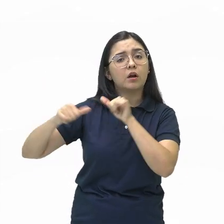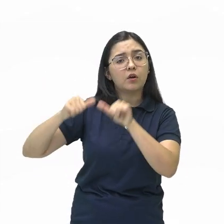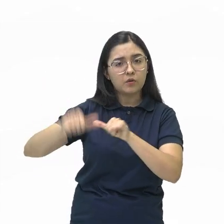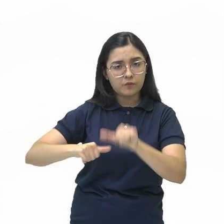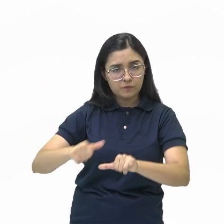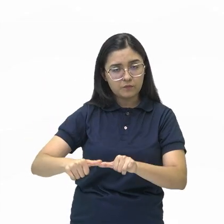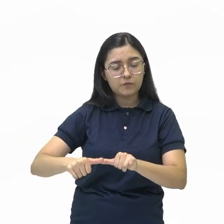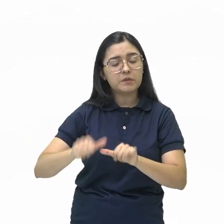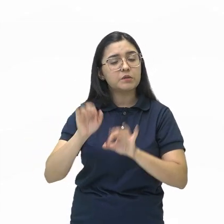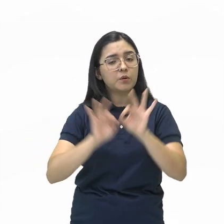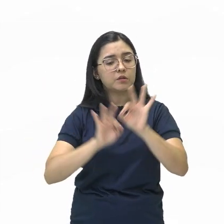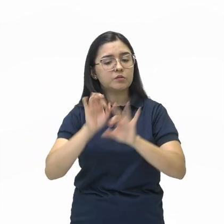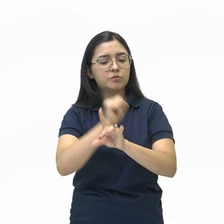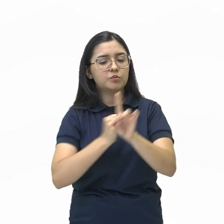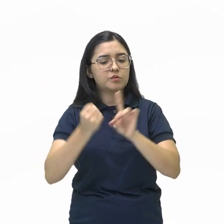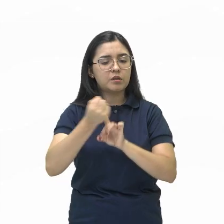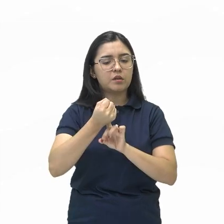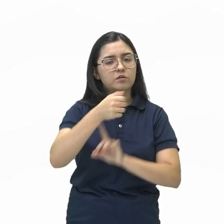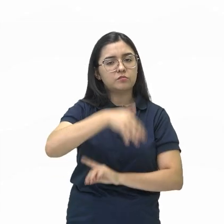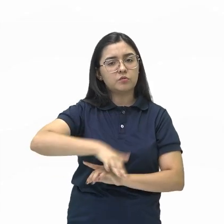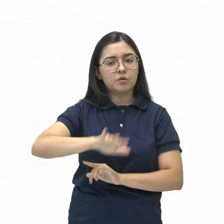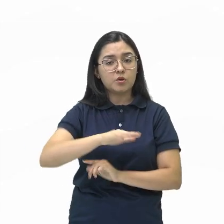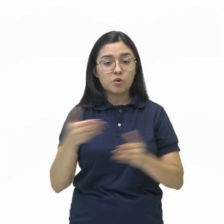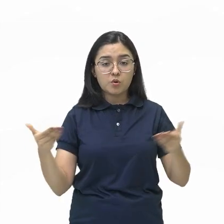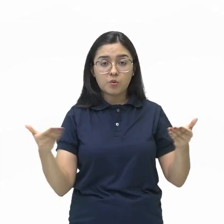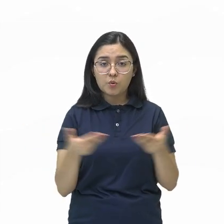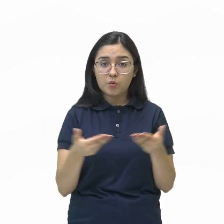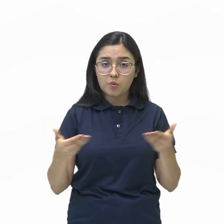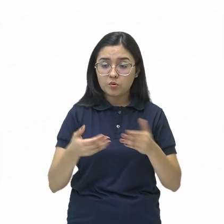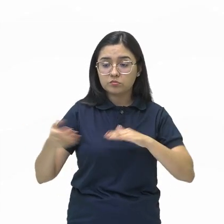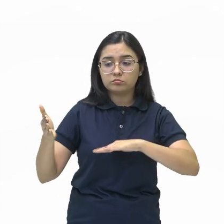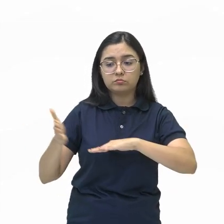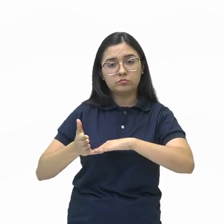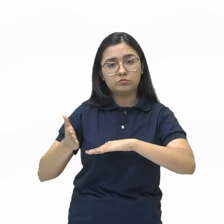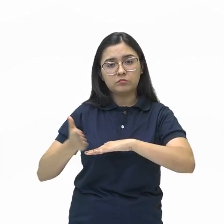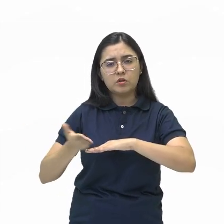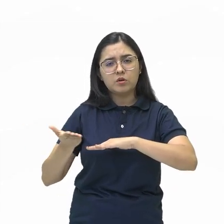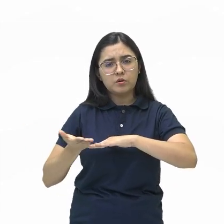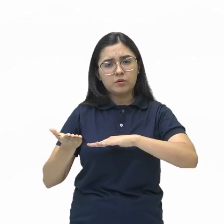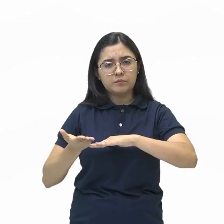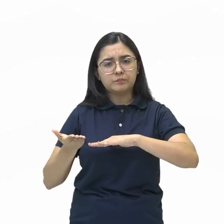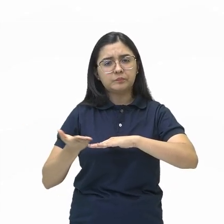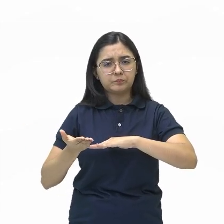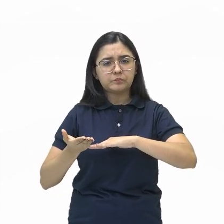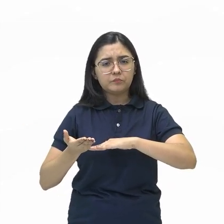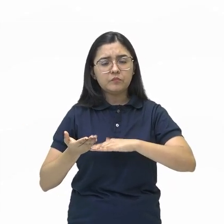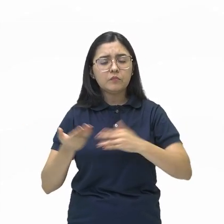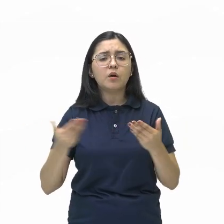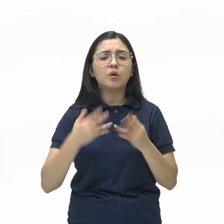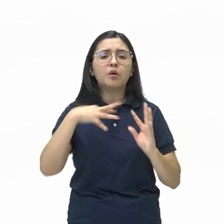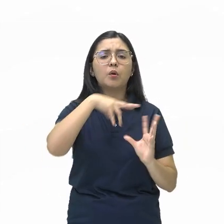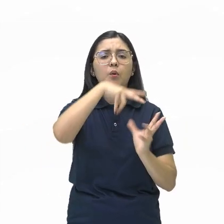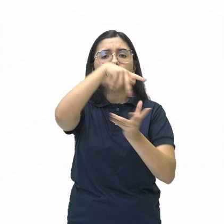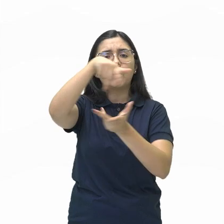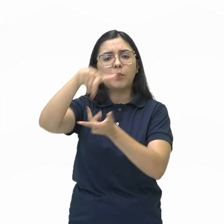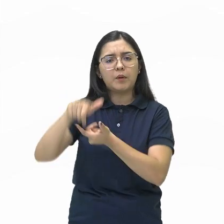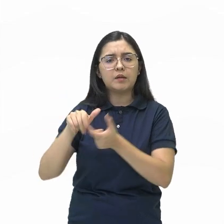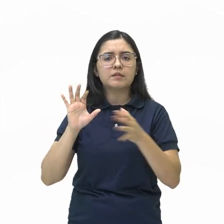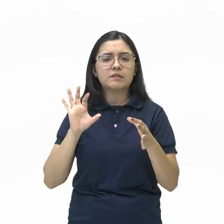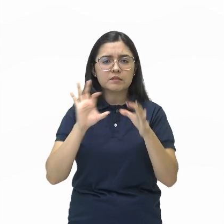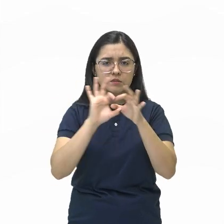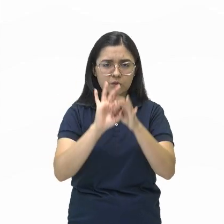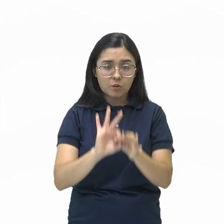organização. E o mundo moderno, ele foi totalmente, então, dominado pela essa era da globalização,